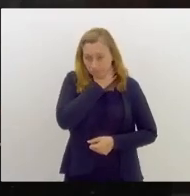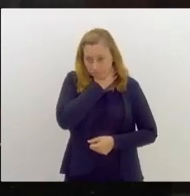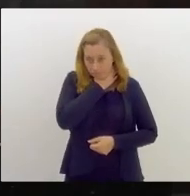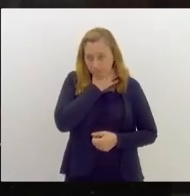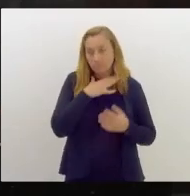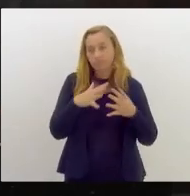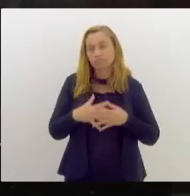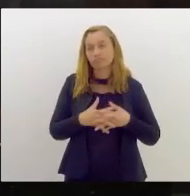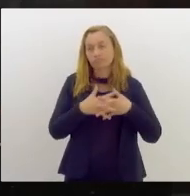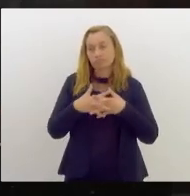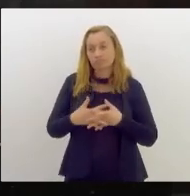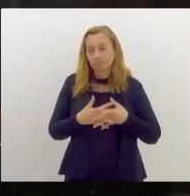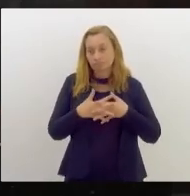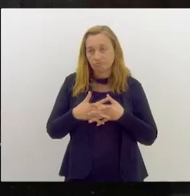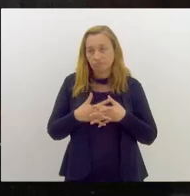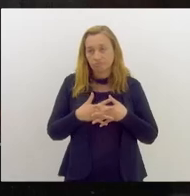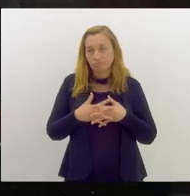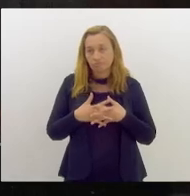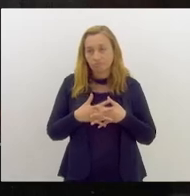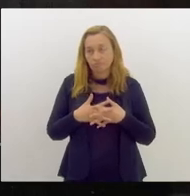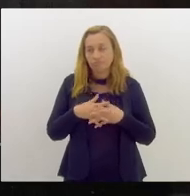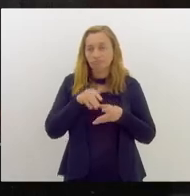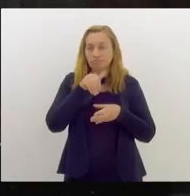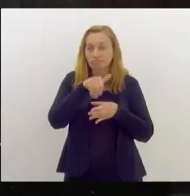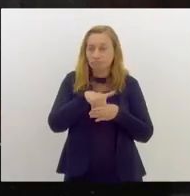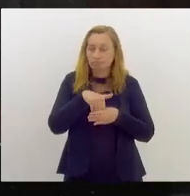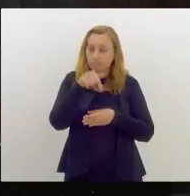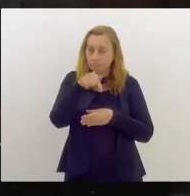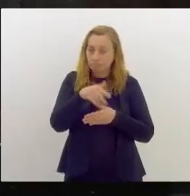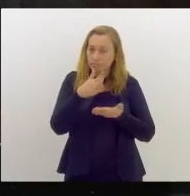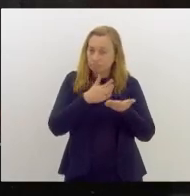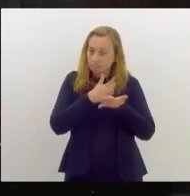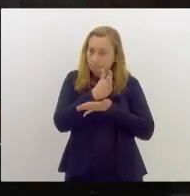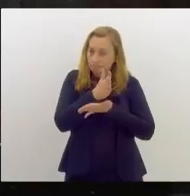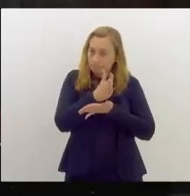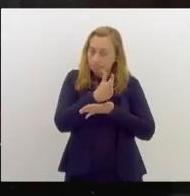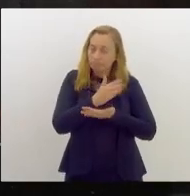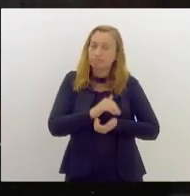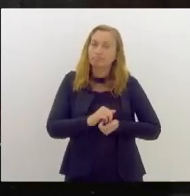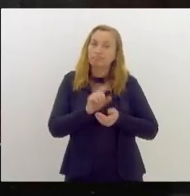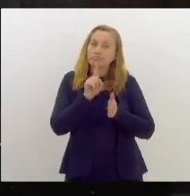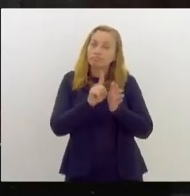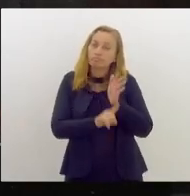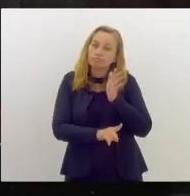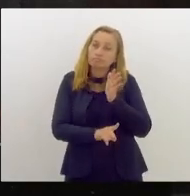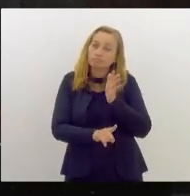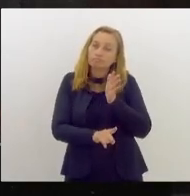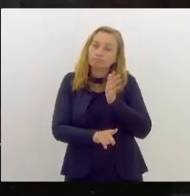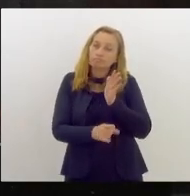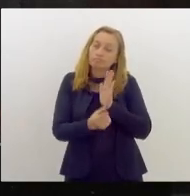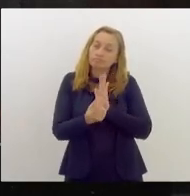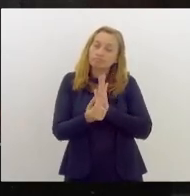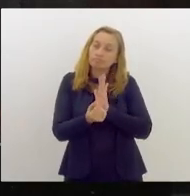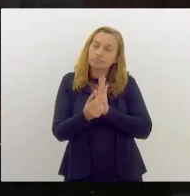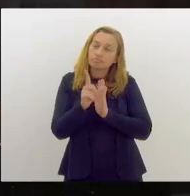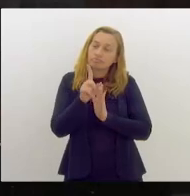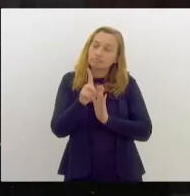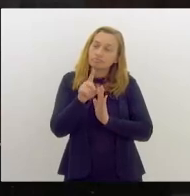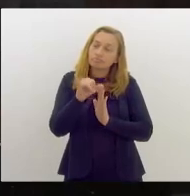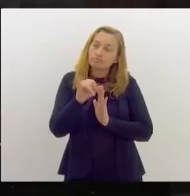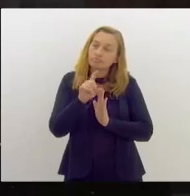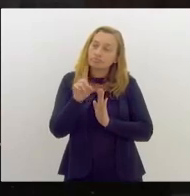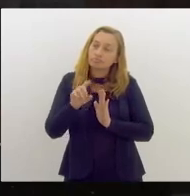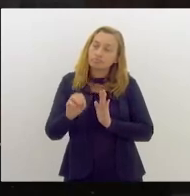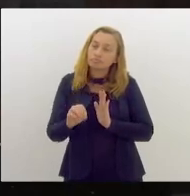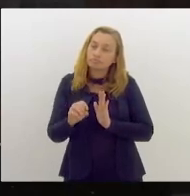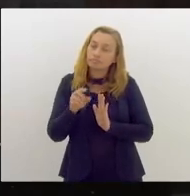caminhoneiros nós aqui votamos a provamos a redução da alíquota do diesel para